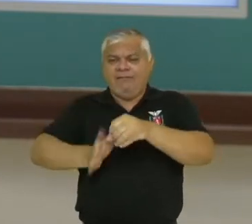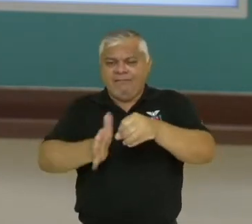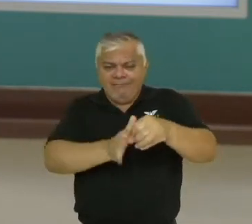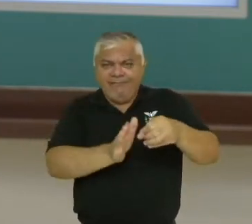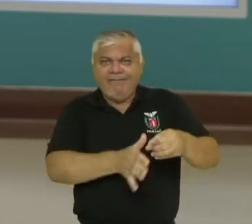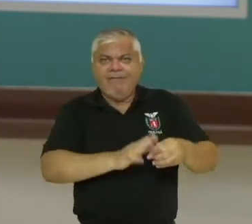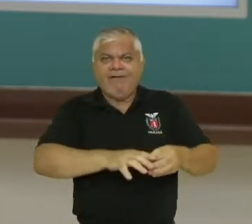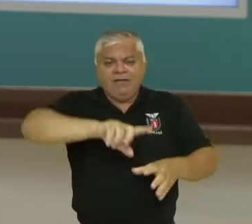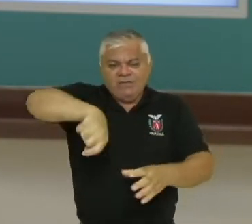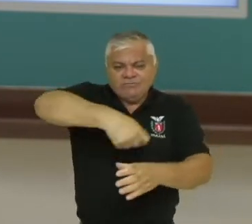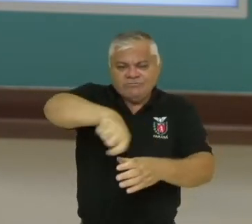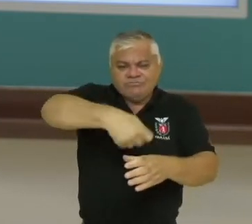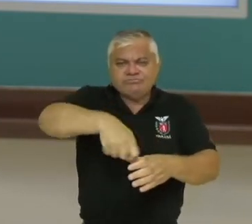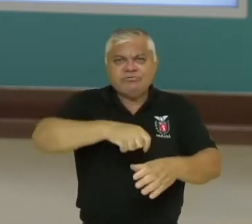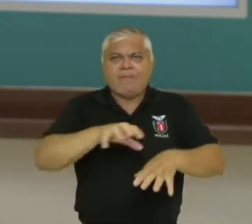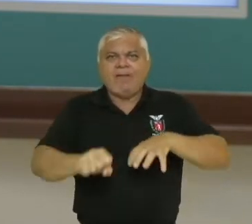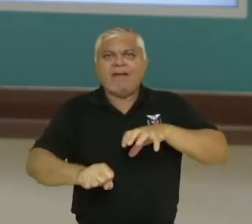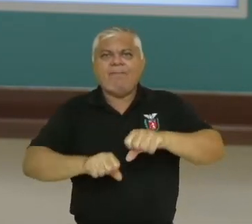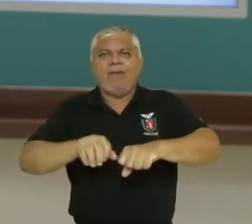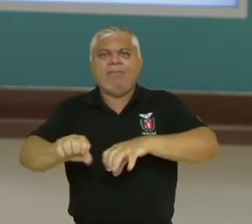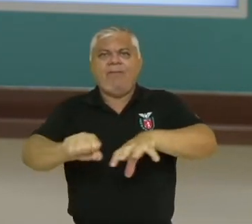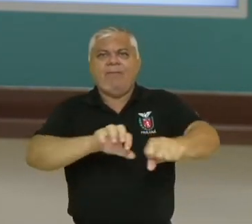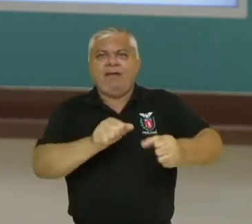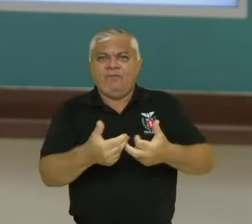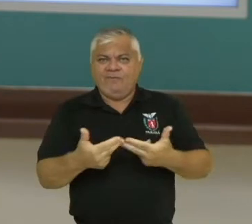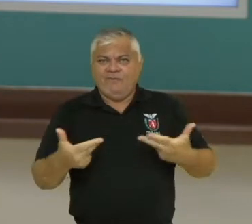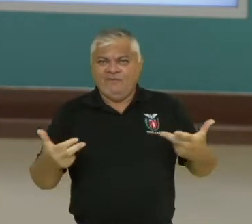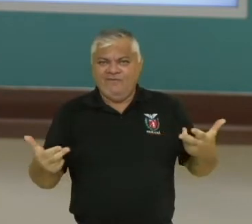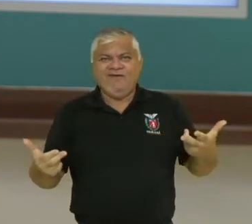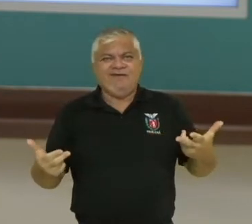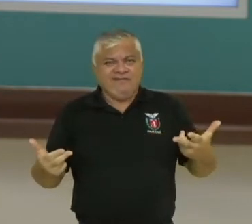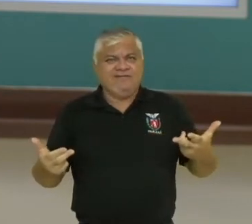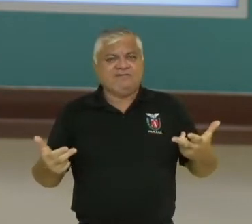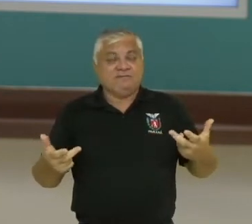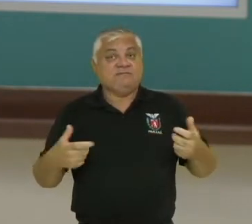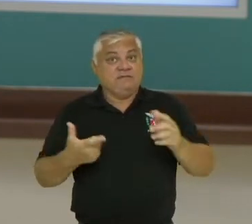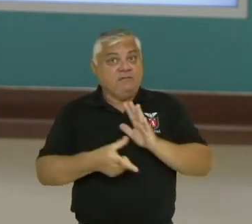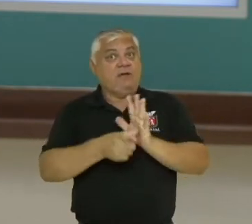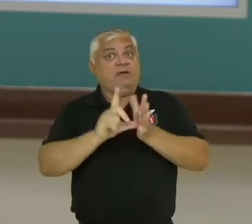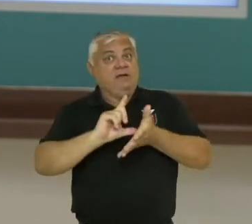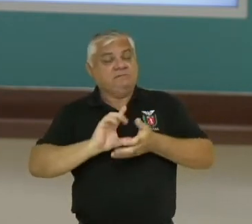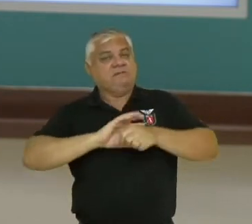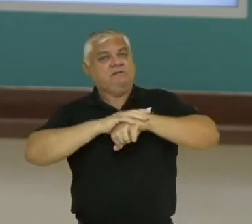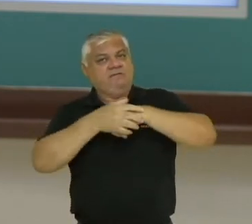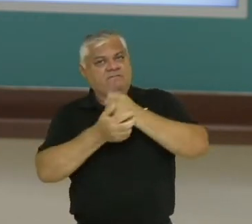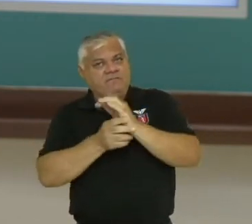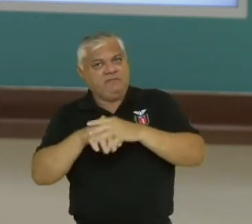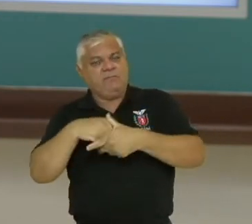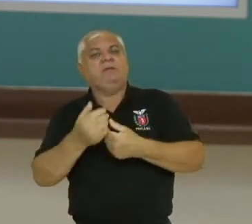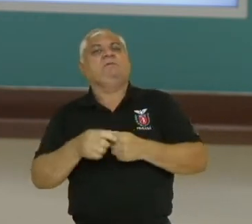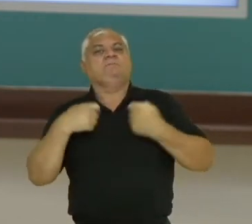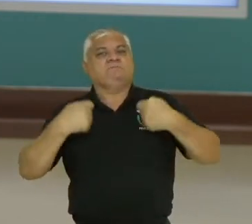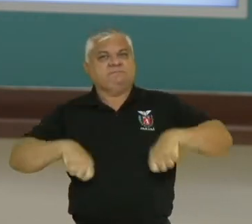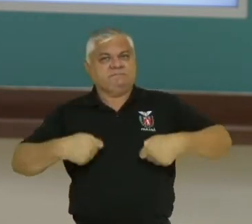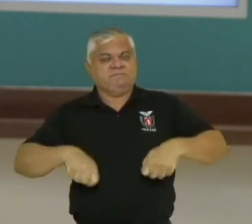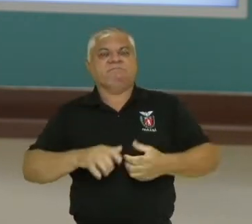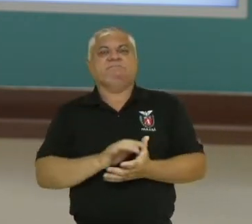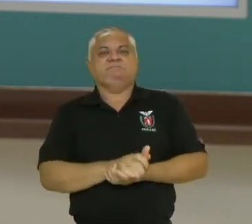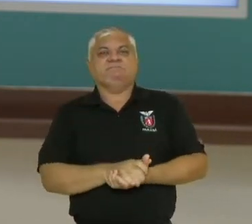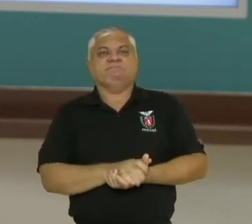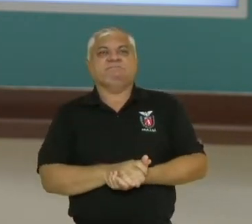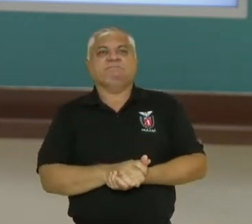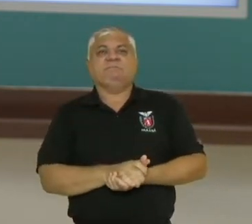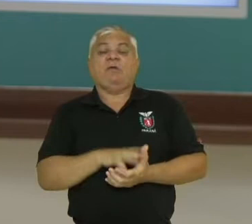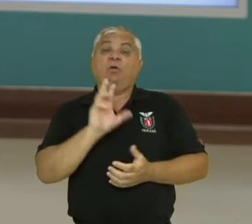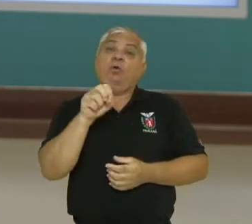mãos. Então, toda vez que nós vamos nos alimentar, também lavar as mãos. E claro, em algumas situações, por exemplo, você